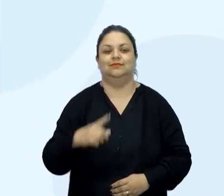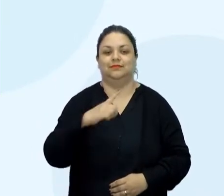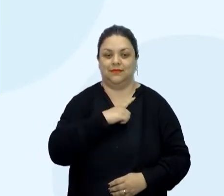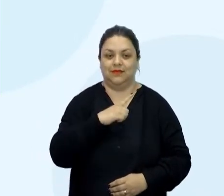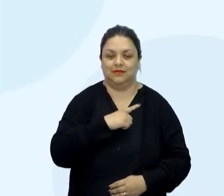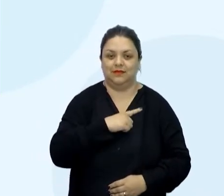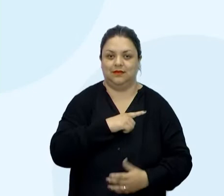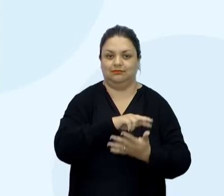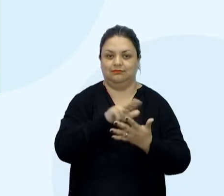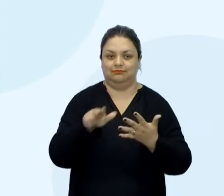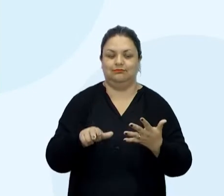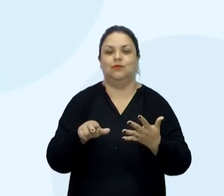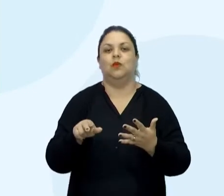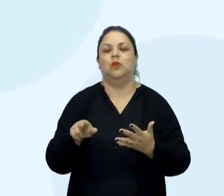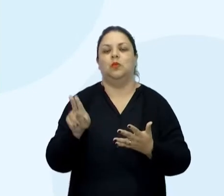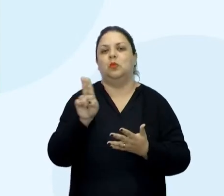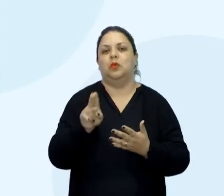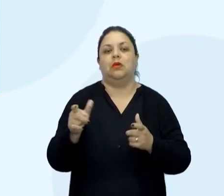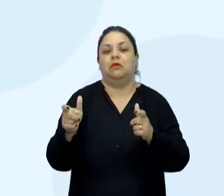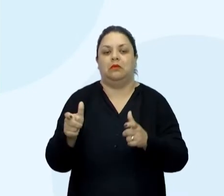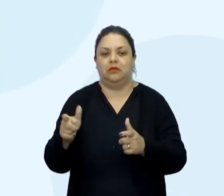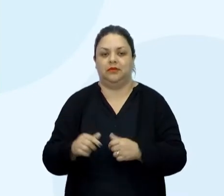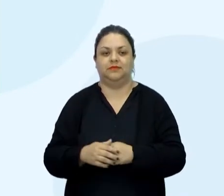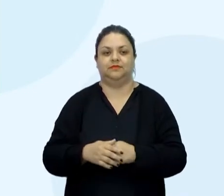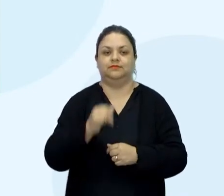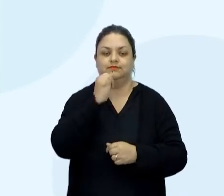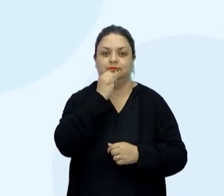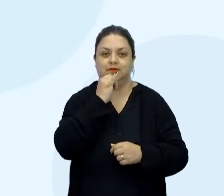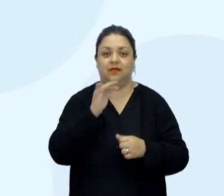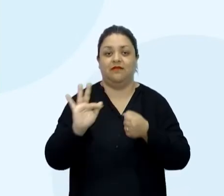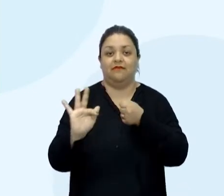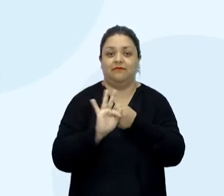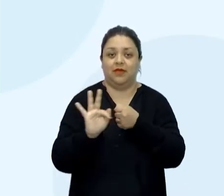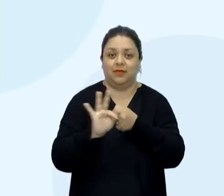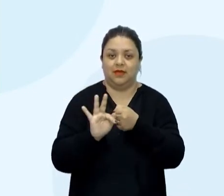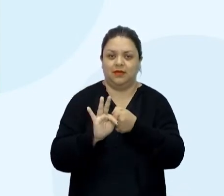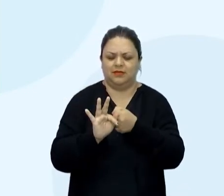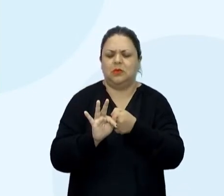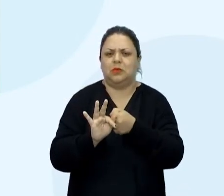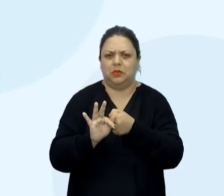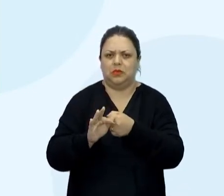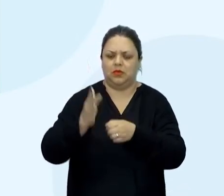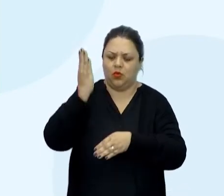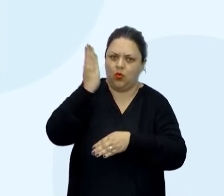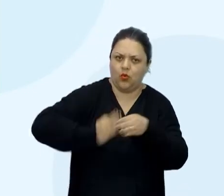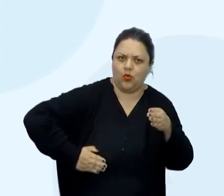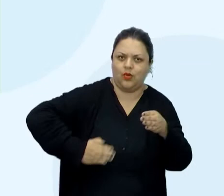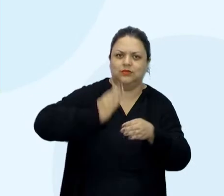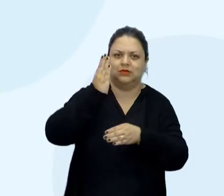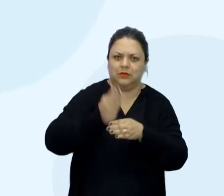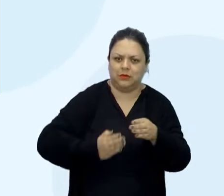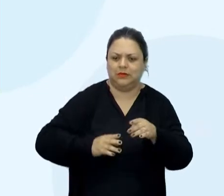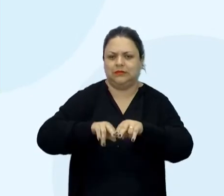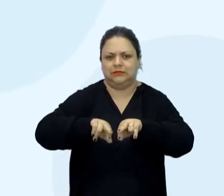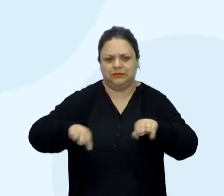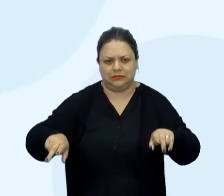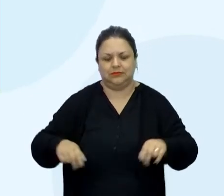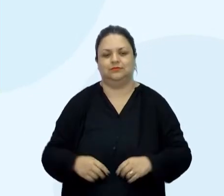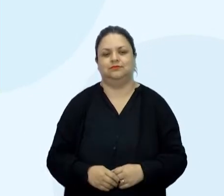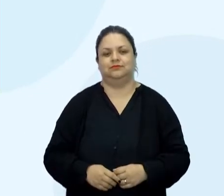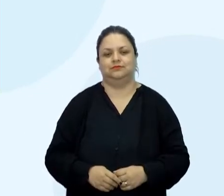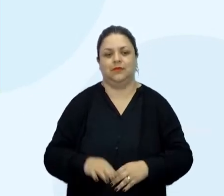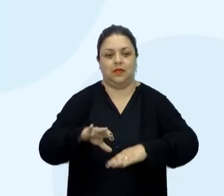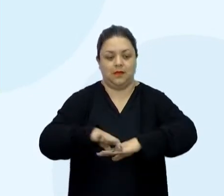a utilização deles em materiais para ferramentas de corte, tá? Biocerâmica, próteses